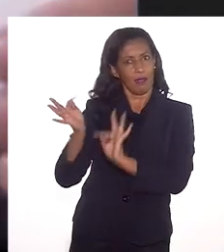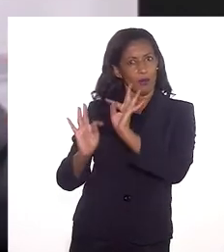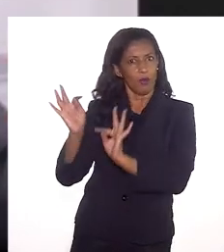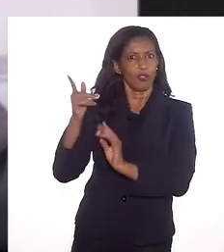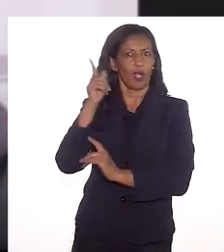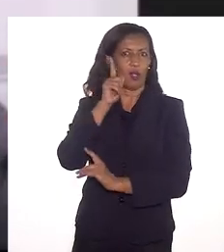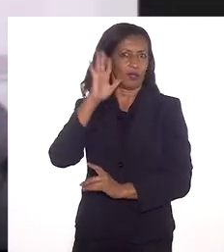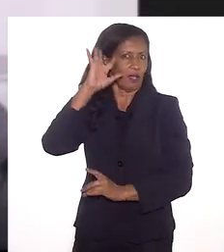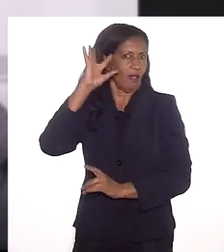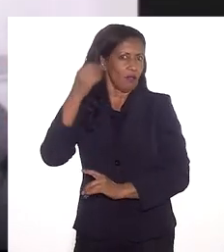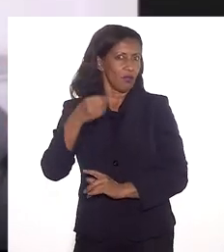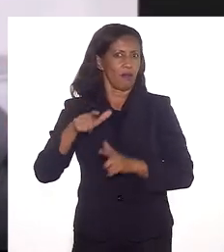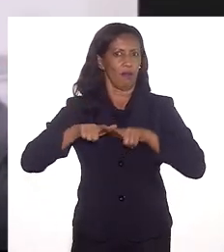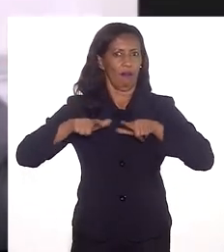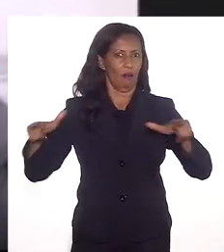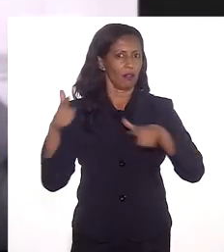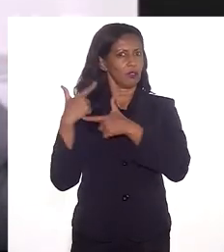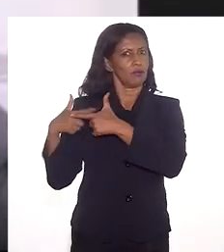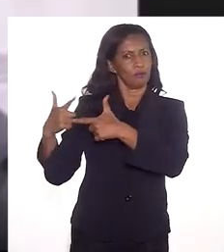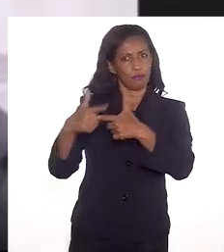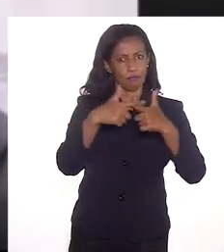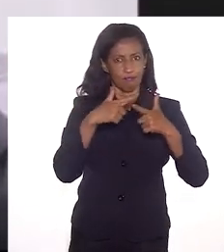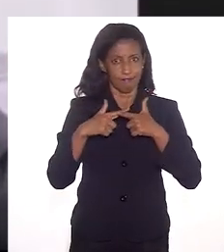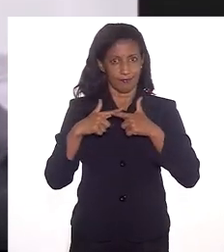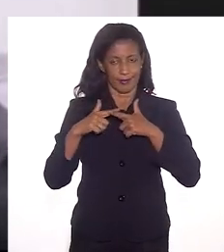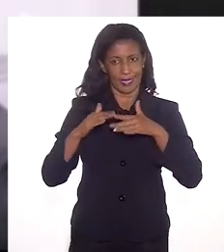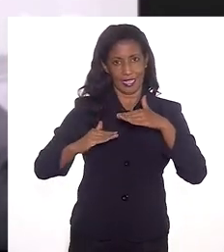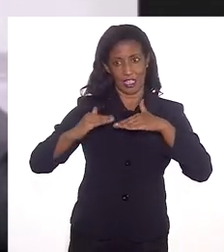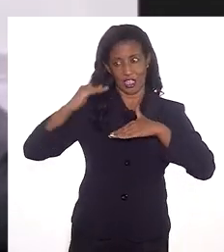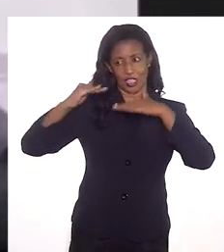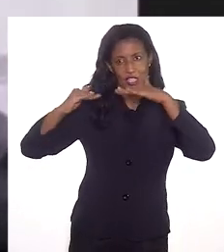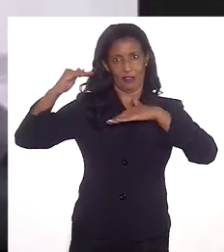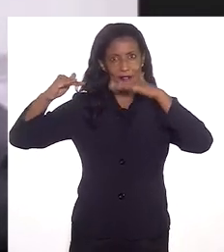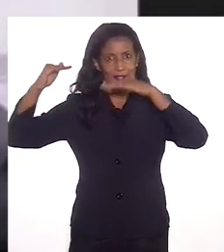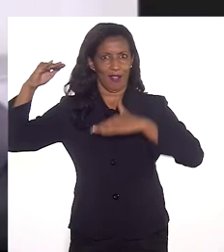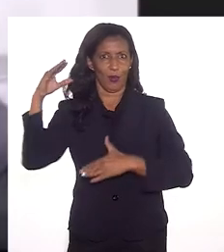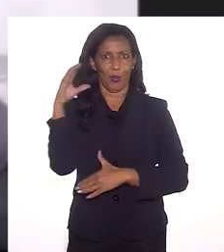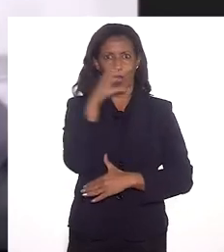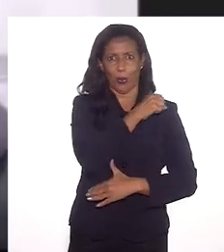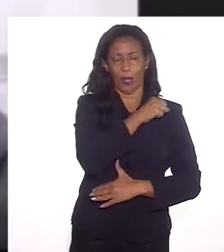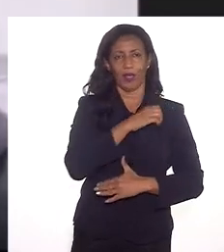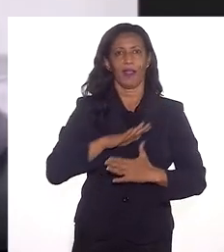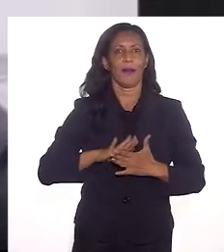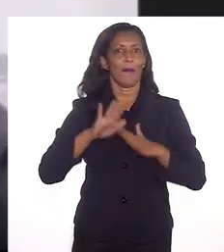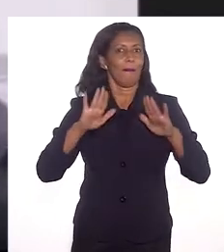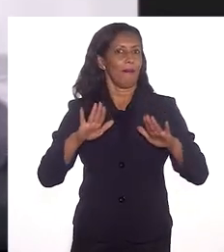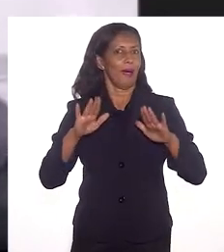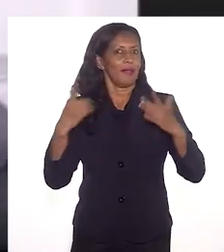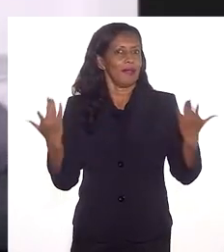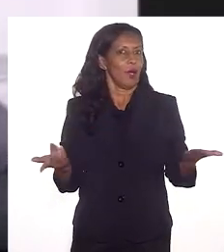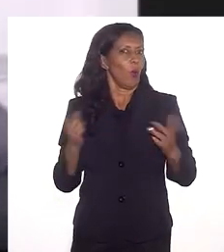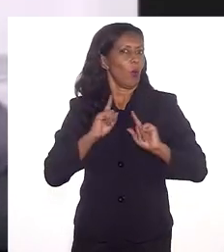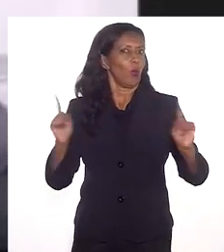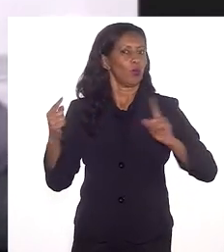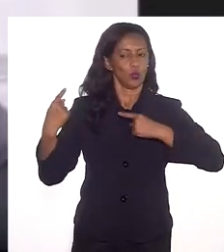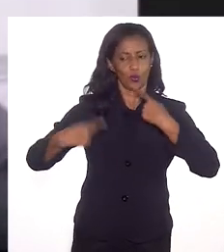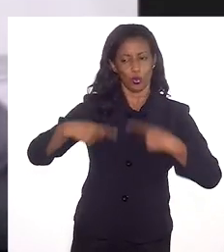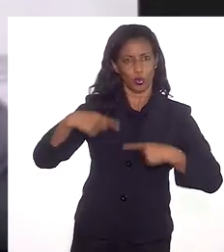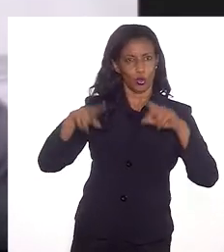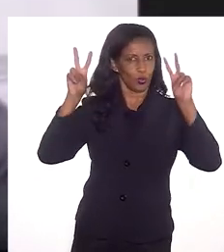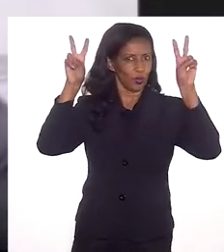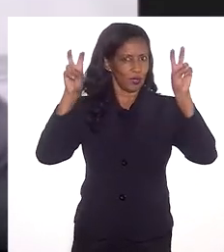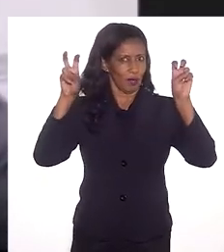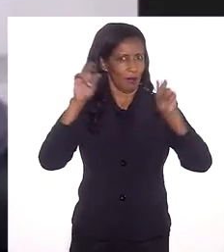ela consegue resolver grandes problemas em escala e com muita velocidade então não estar discutindo